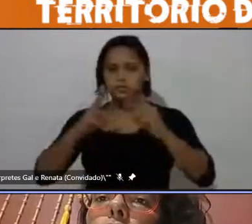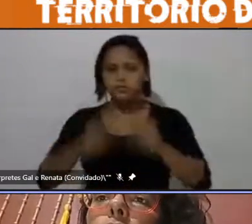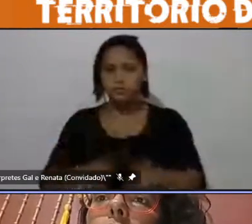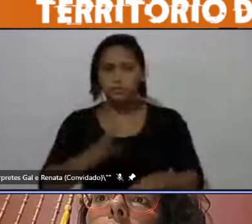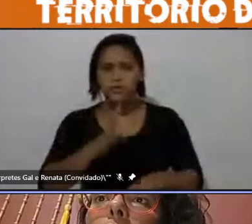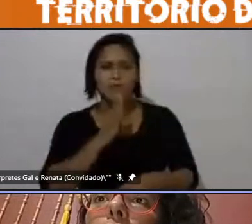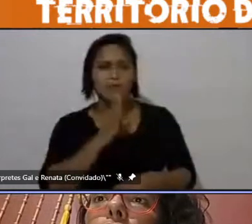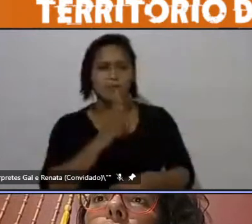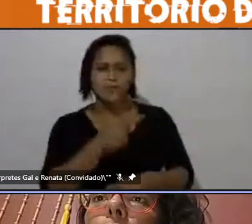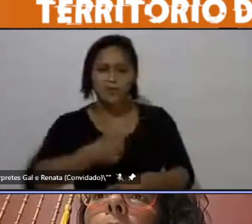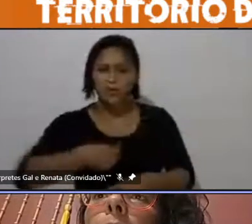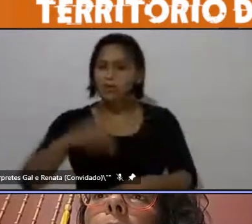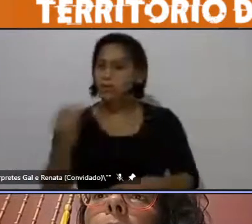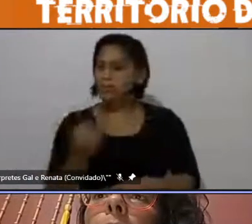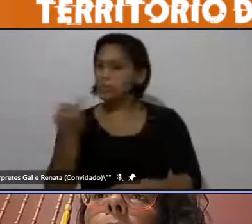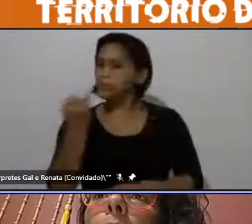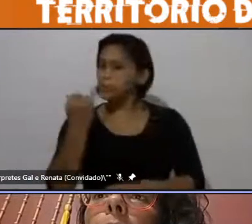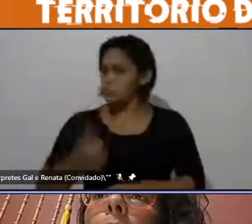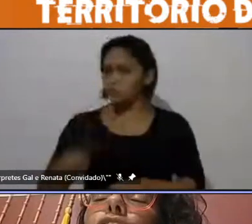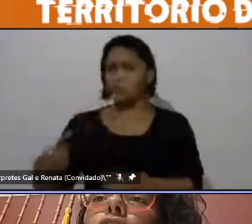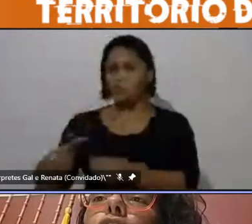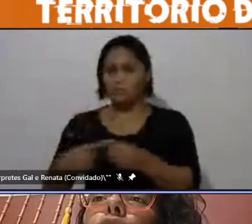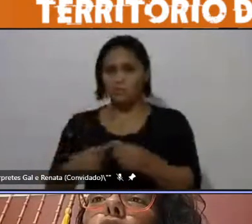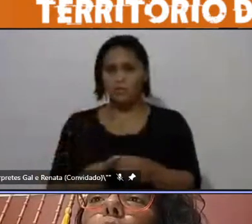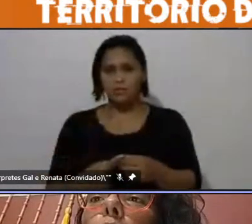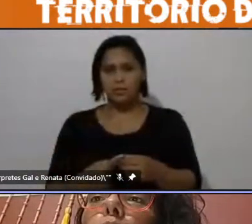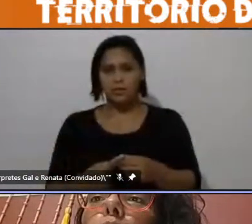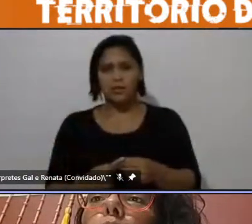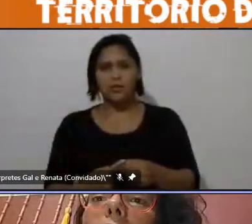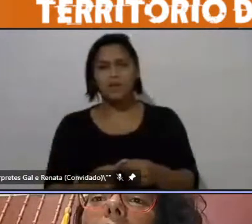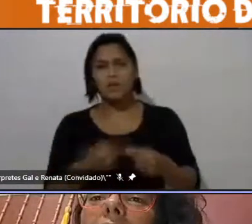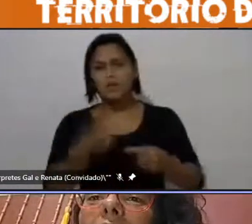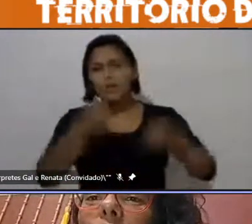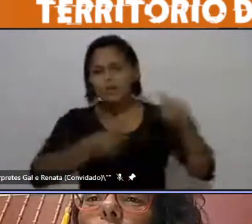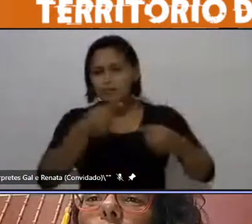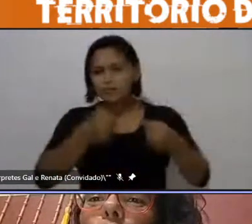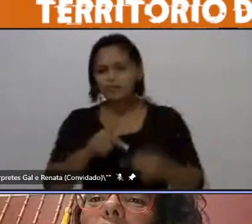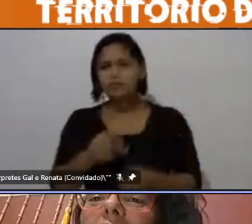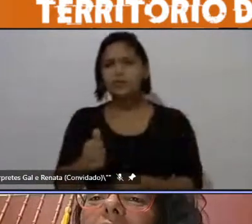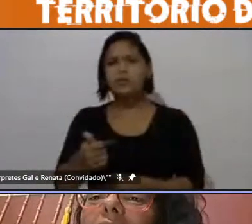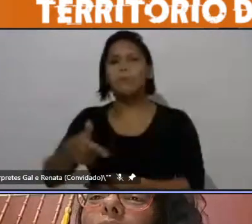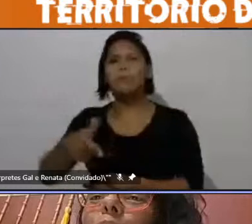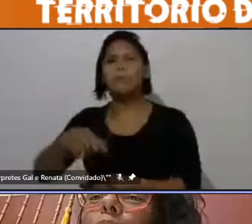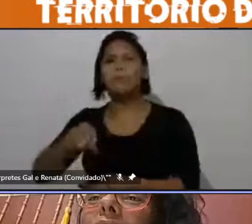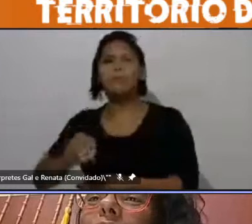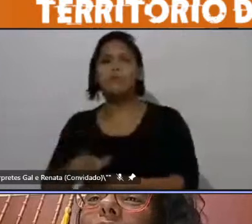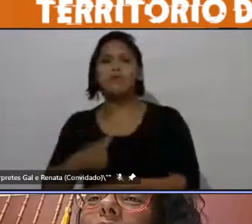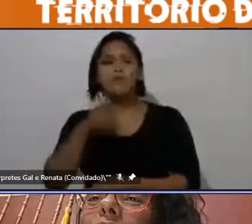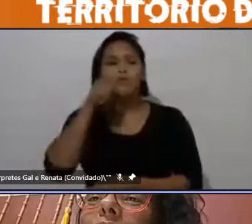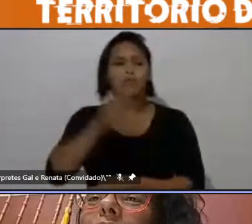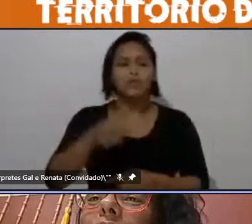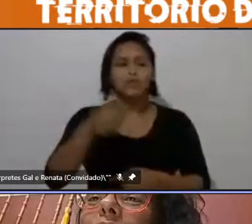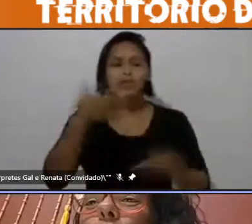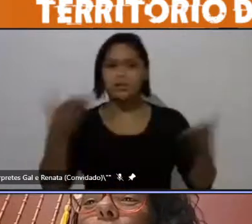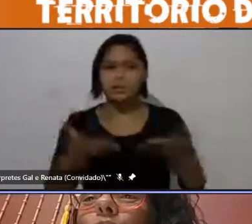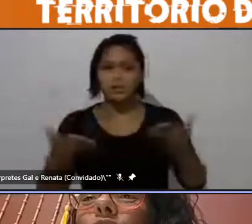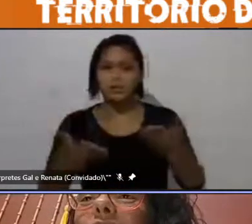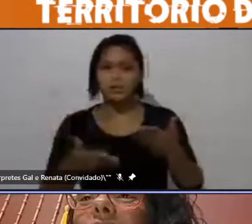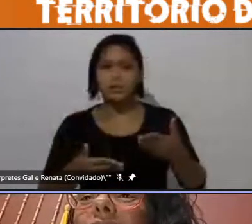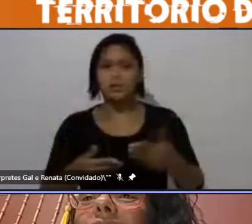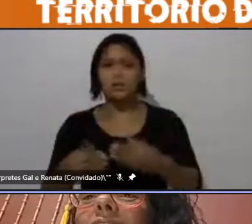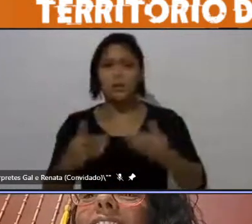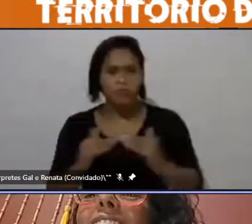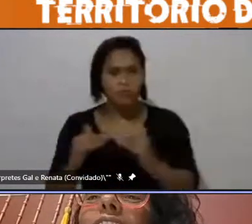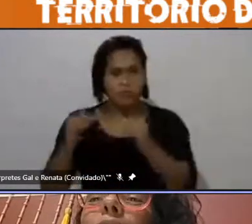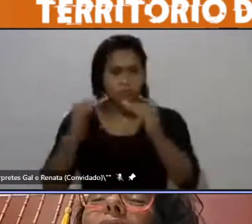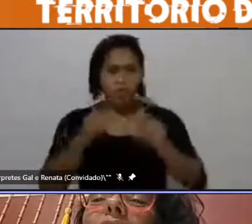são essenciais para as nossas cidades, né? Acho que a discussão que o Paulo traz, né, não vou conseguir nesse momento, né, concordo